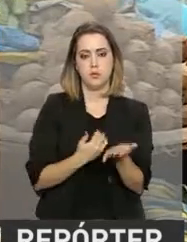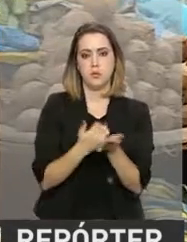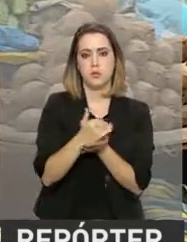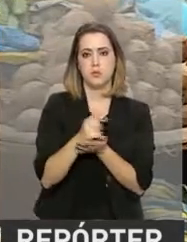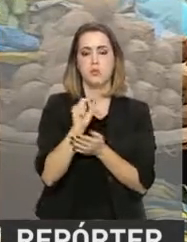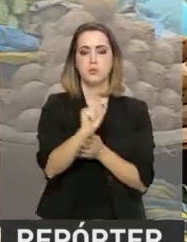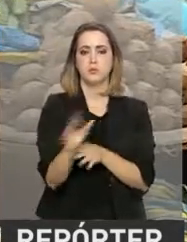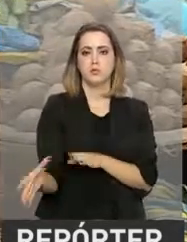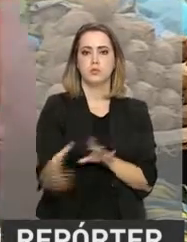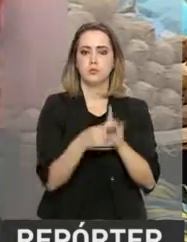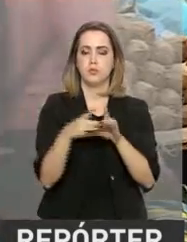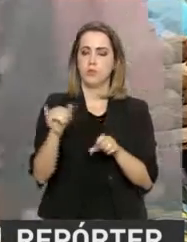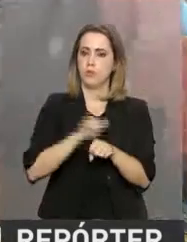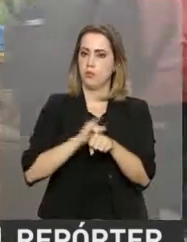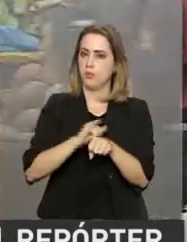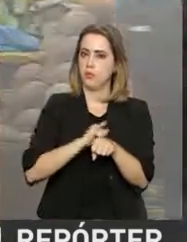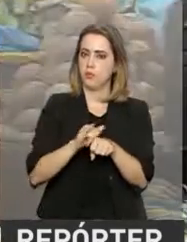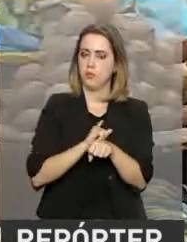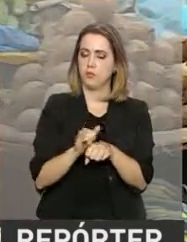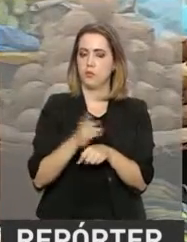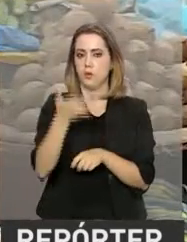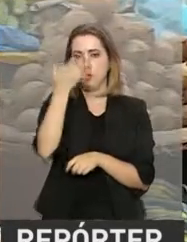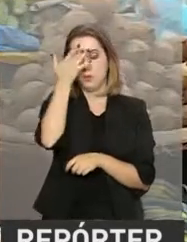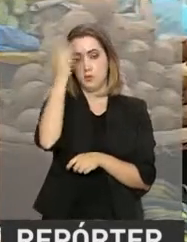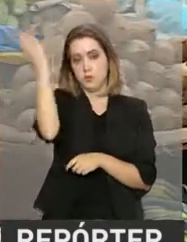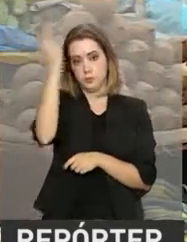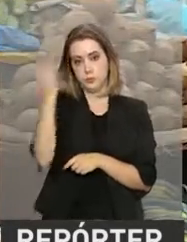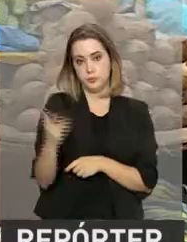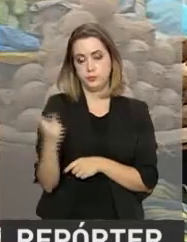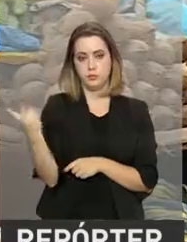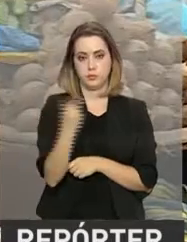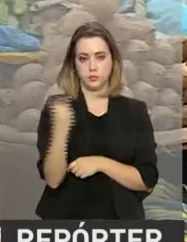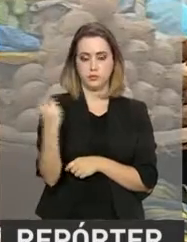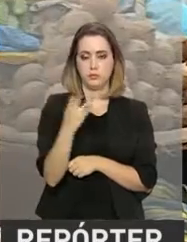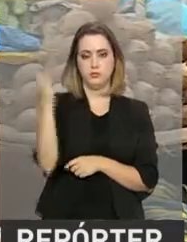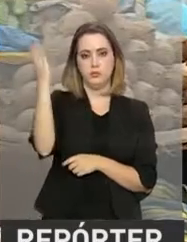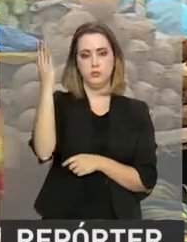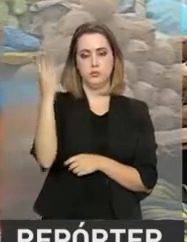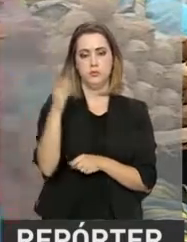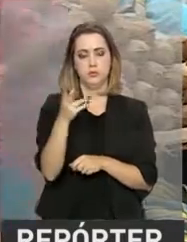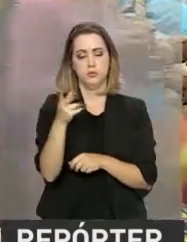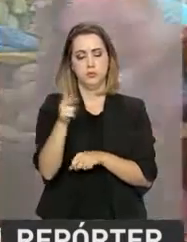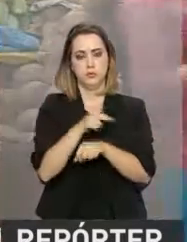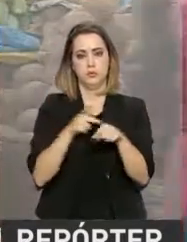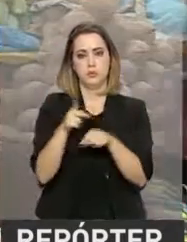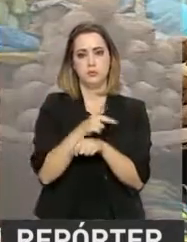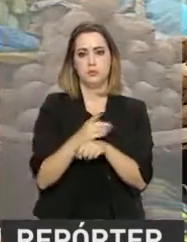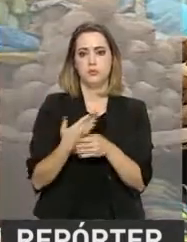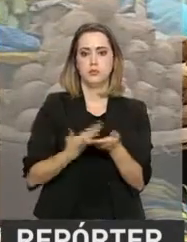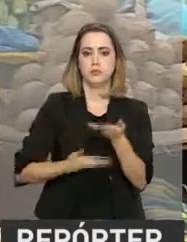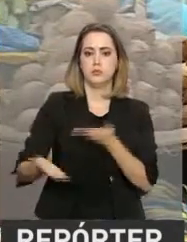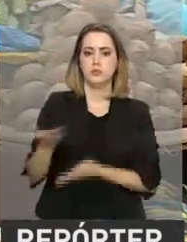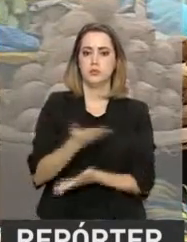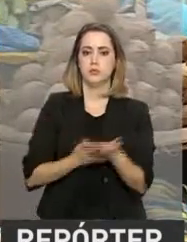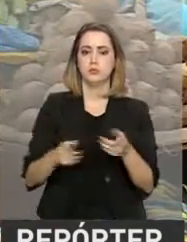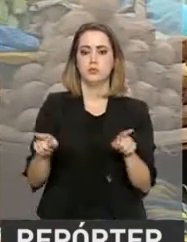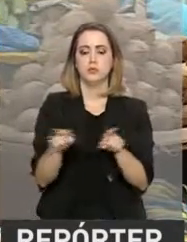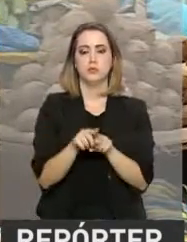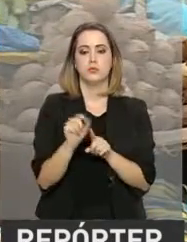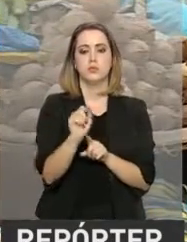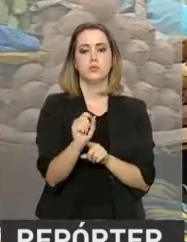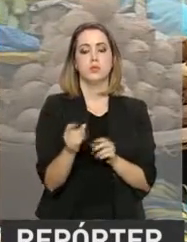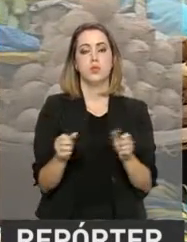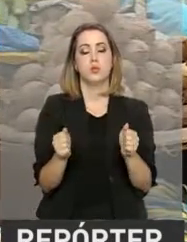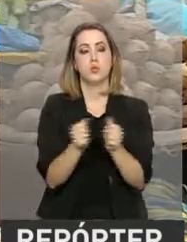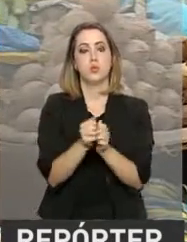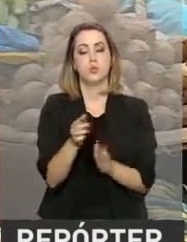a parceria estratégica Brasil-Índia. Brasil-Índia são dois países que não têm um comércio tão intenso Atlântico, por exemplo, comércio entre Brasil e China,